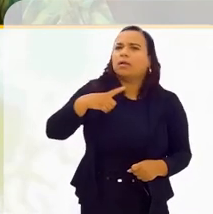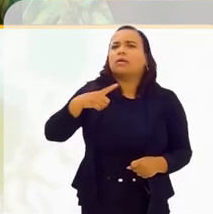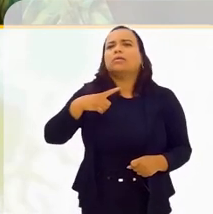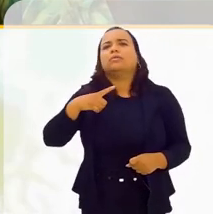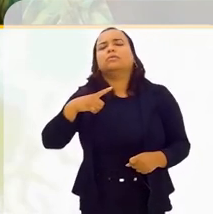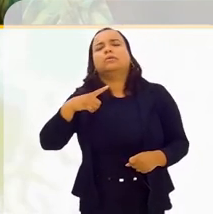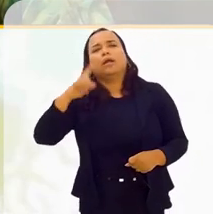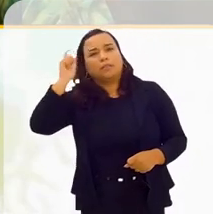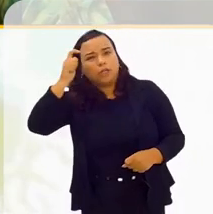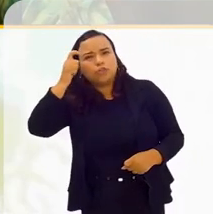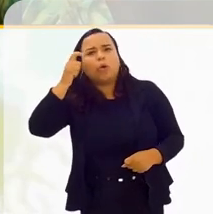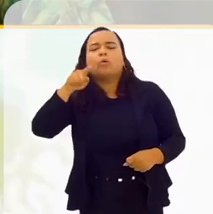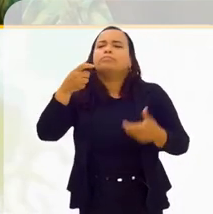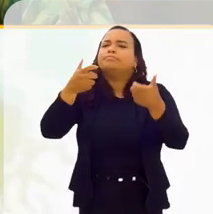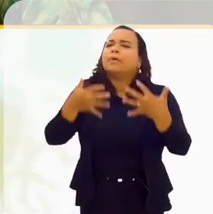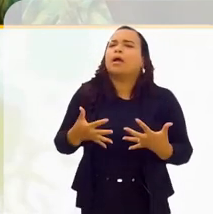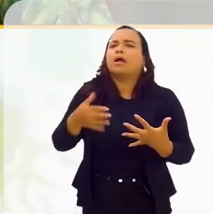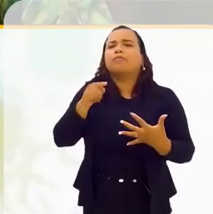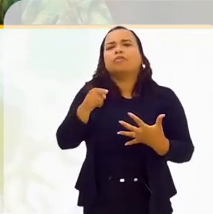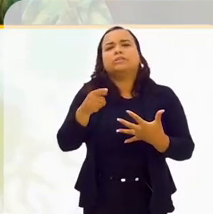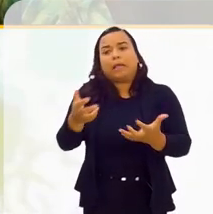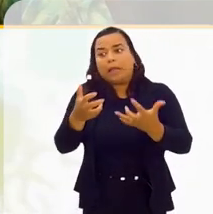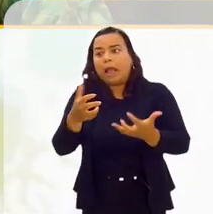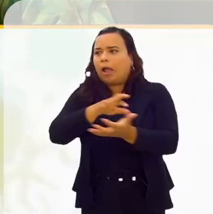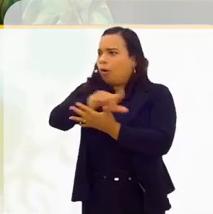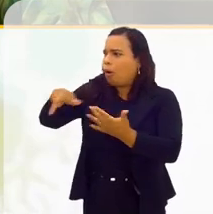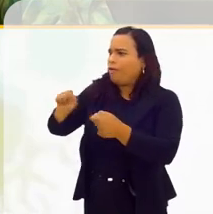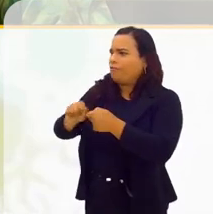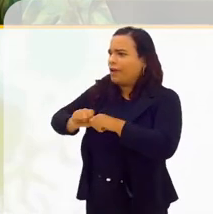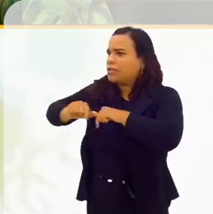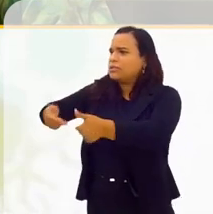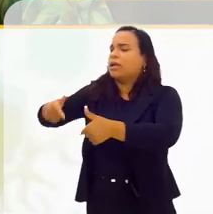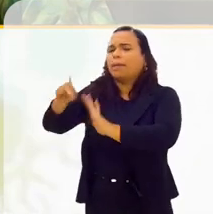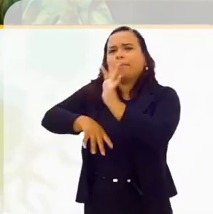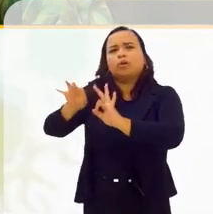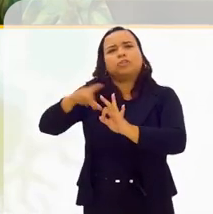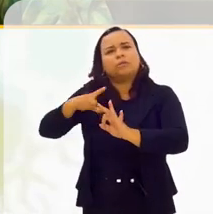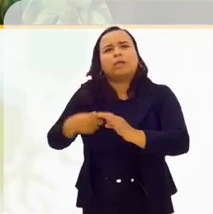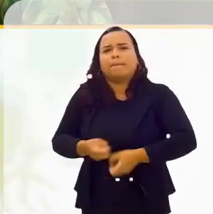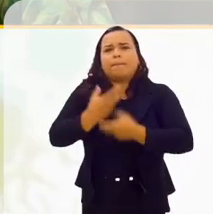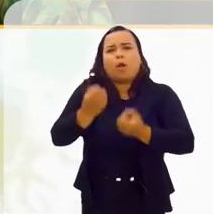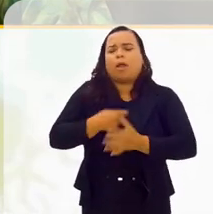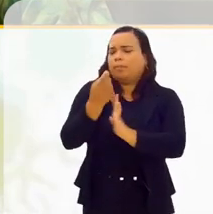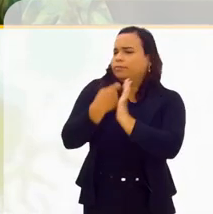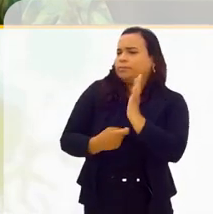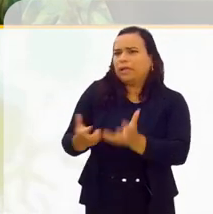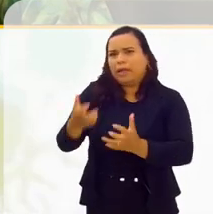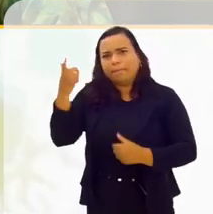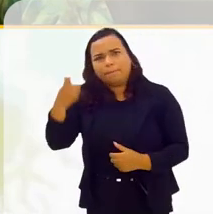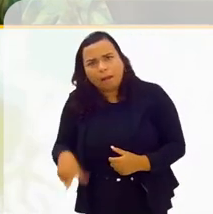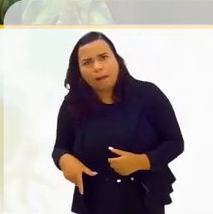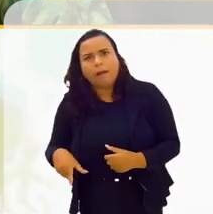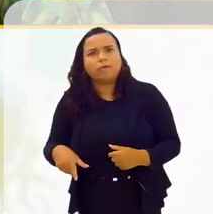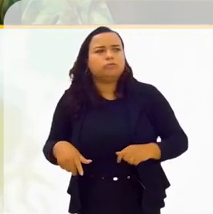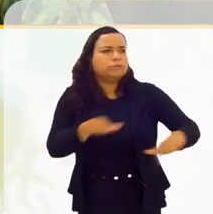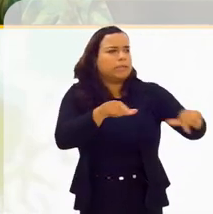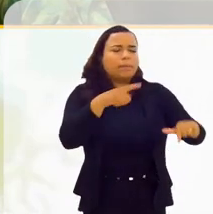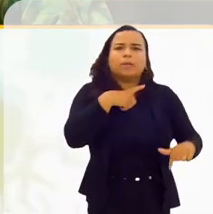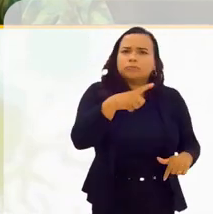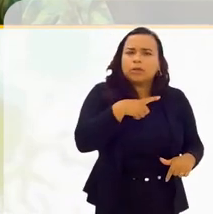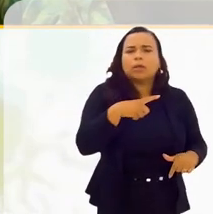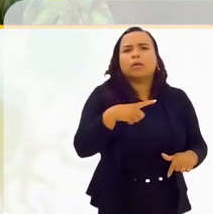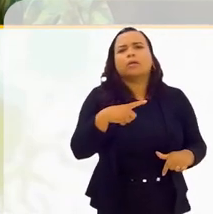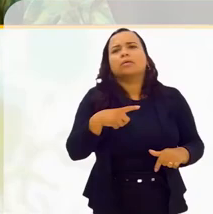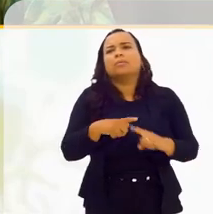coisas você quer fazer coisas você tem projetos você quer escrever mais poema ou enfim você tem